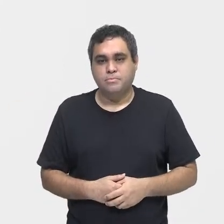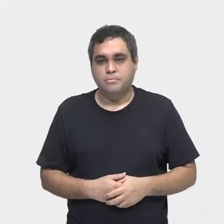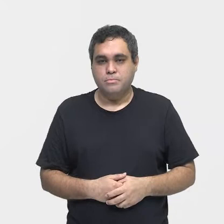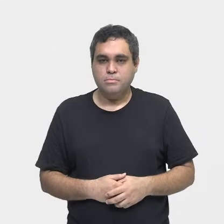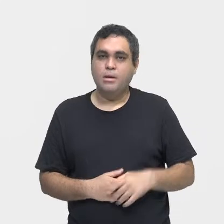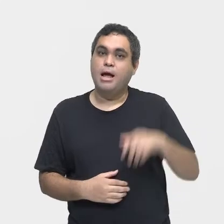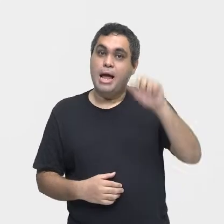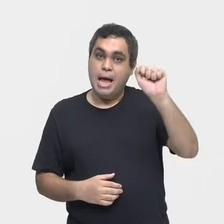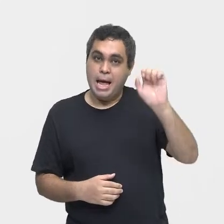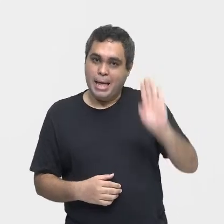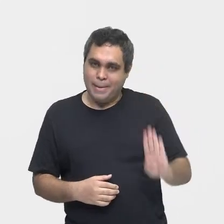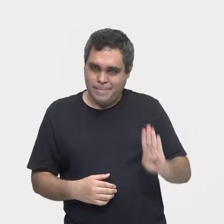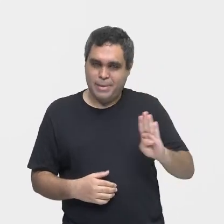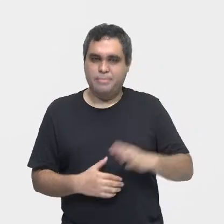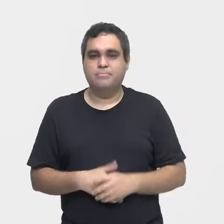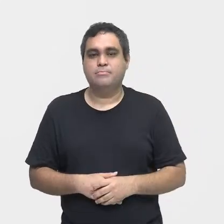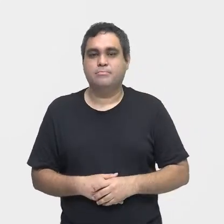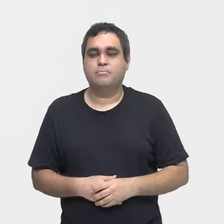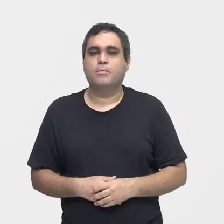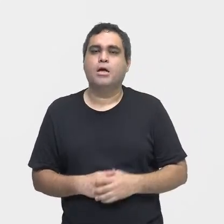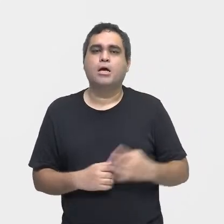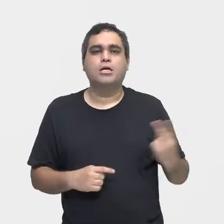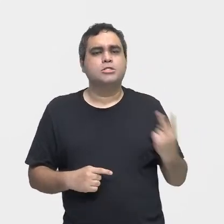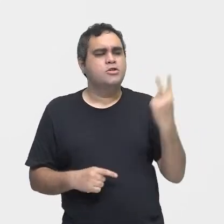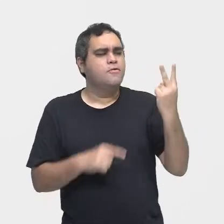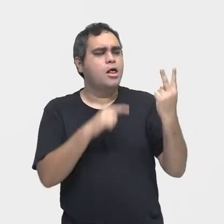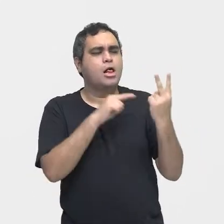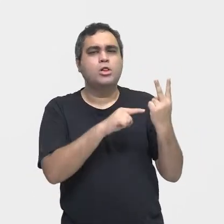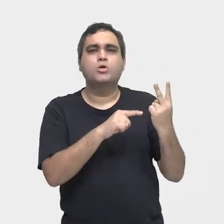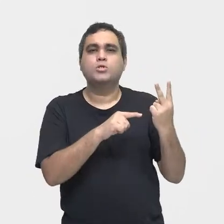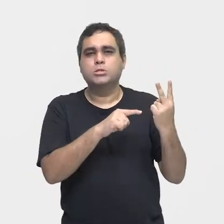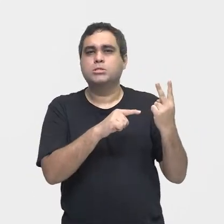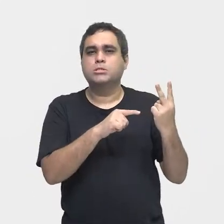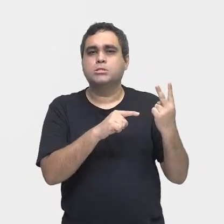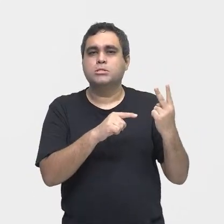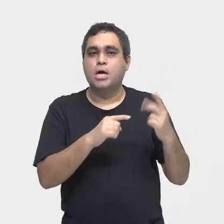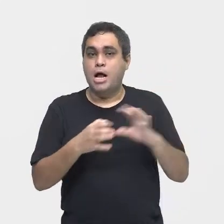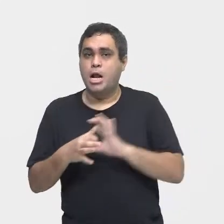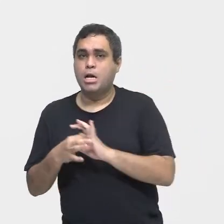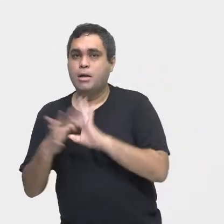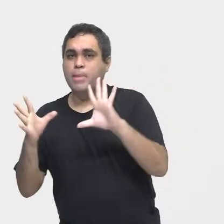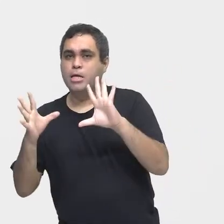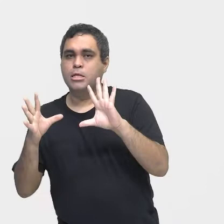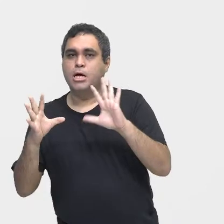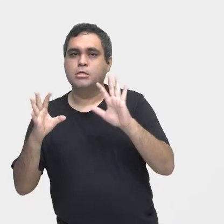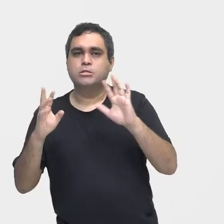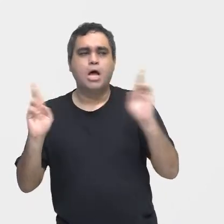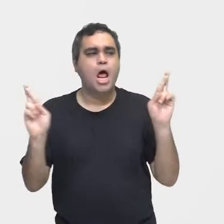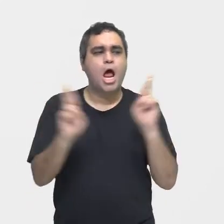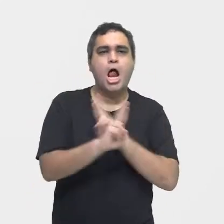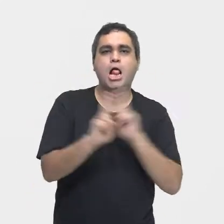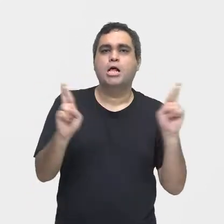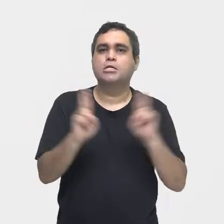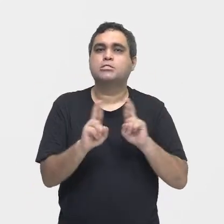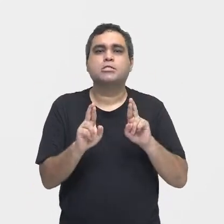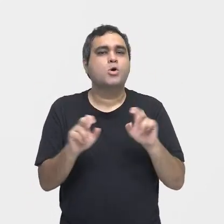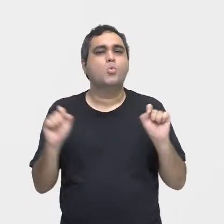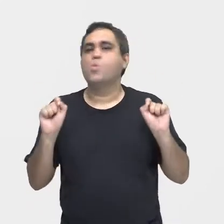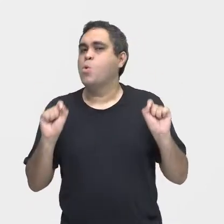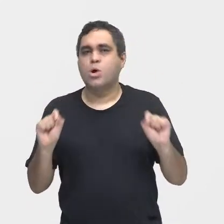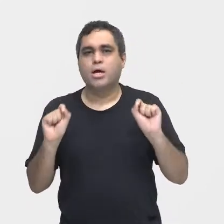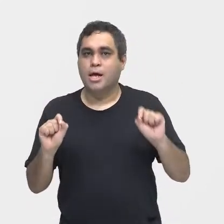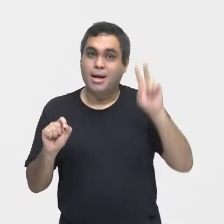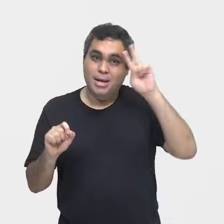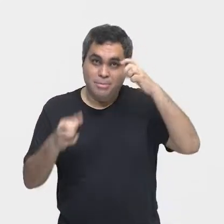Tem a letra A e B. O que os valores têm a ver com a liberdade? Opa, o que os valores têm a ver? Conversamos bastante sobre isso em sala de